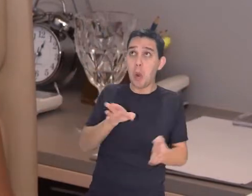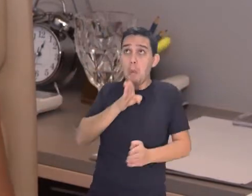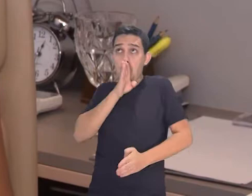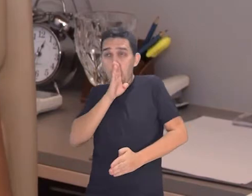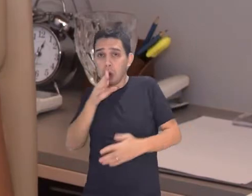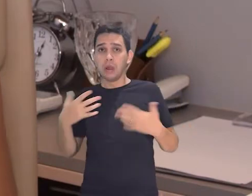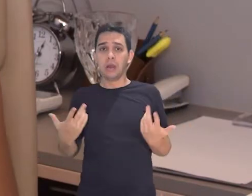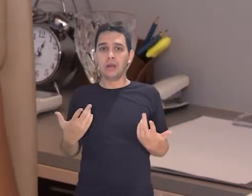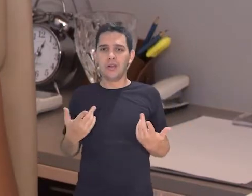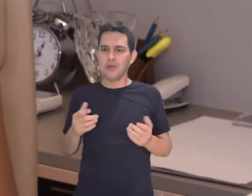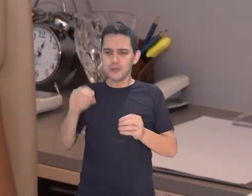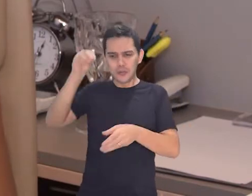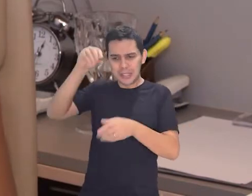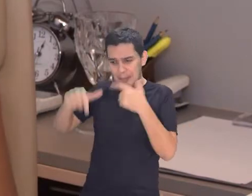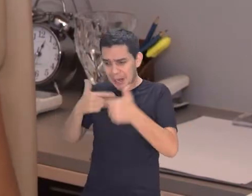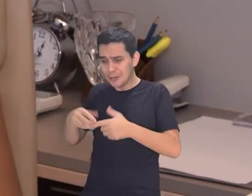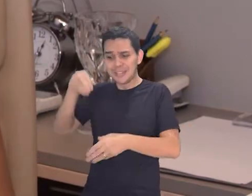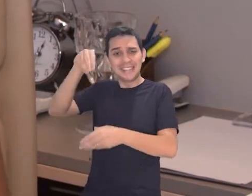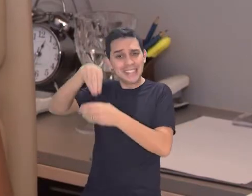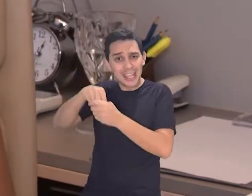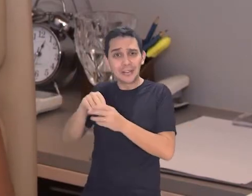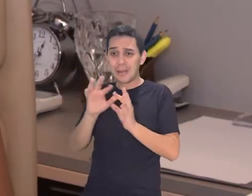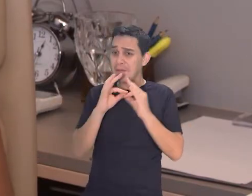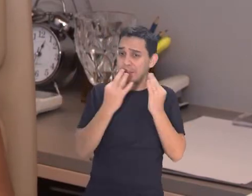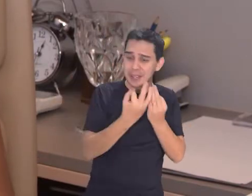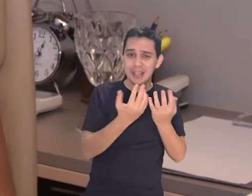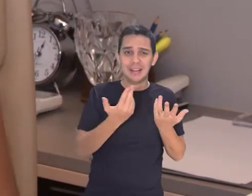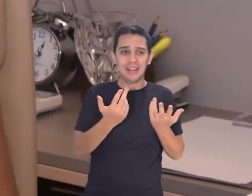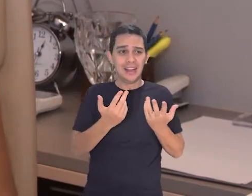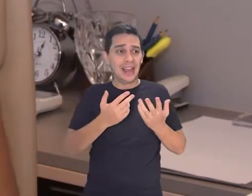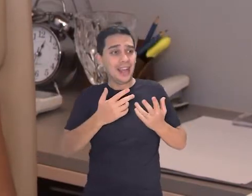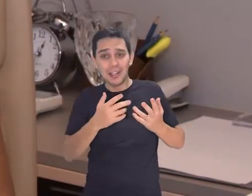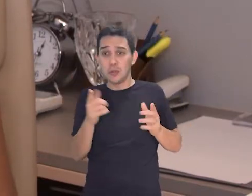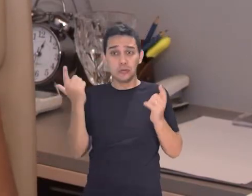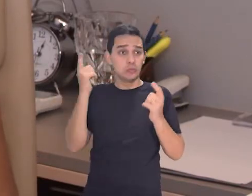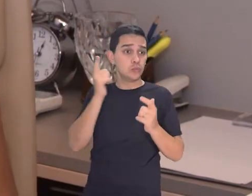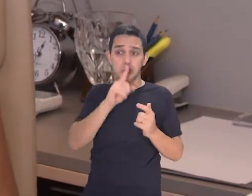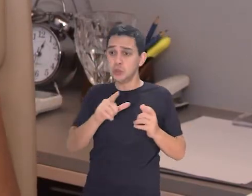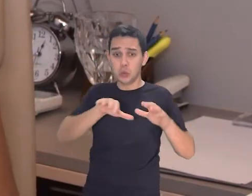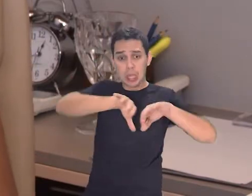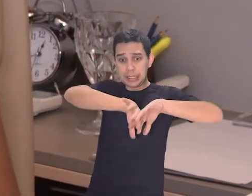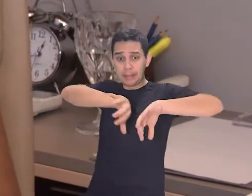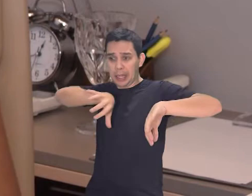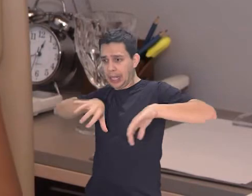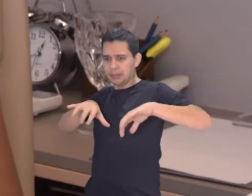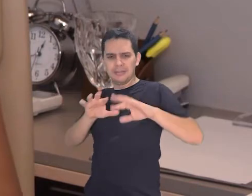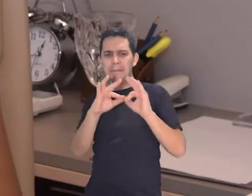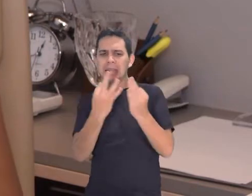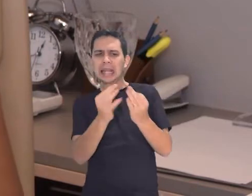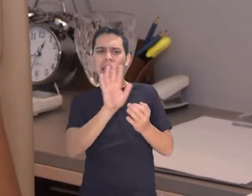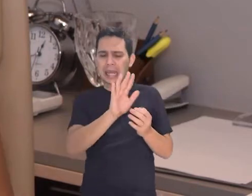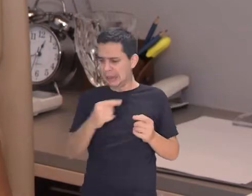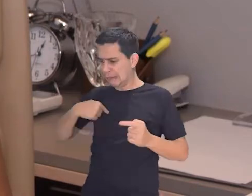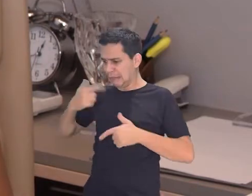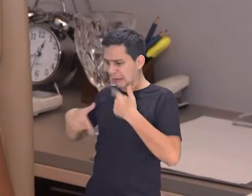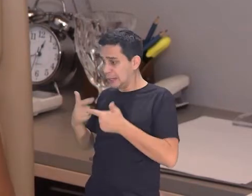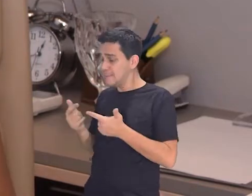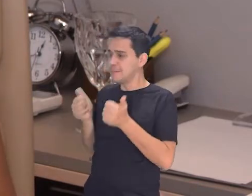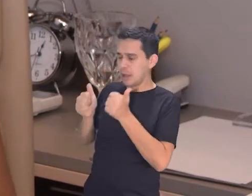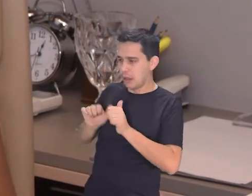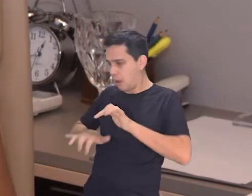casa com os meus familiares, eu tenho um lugar específico que me ofereça as melhores condições quanto